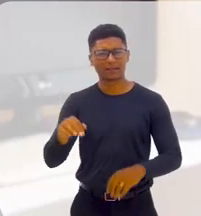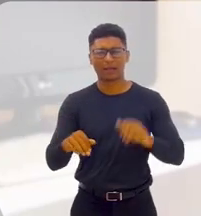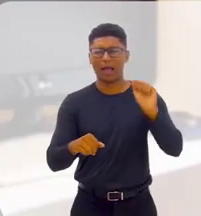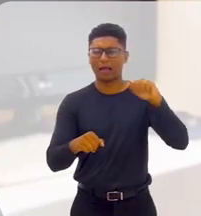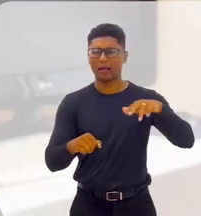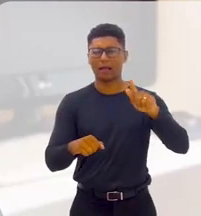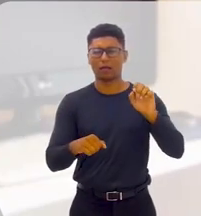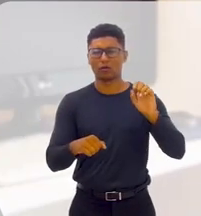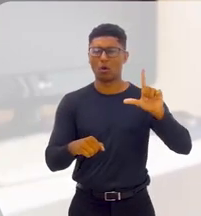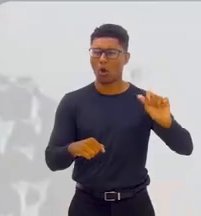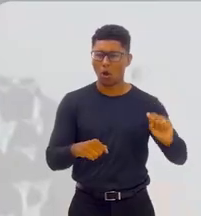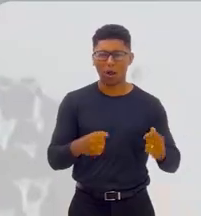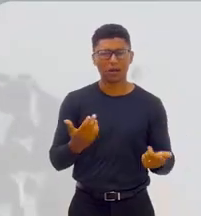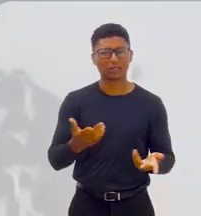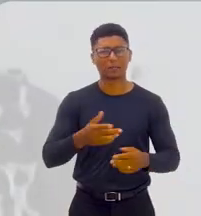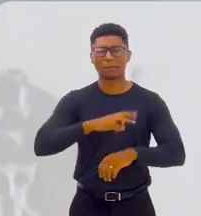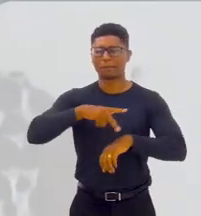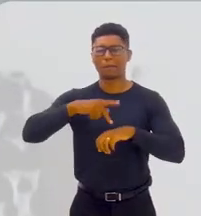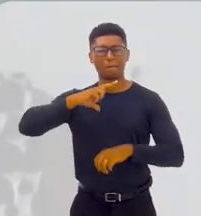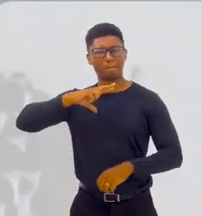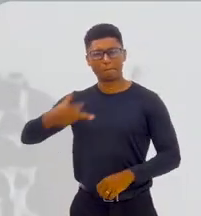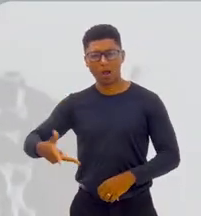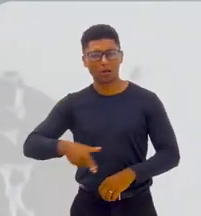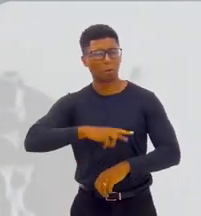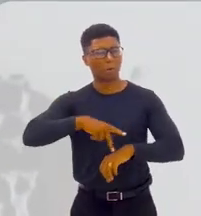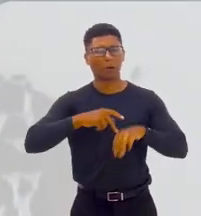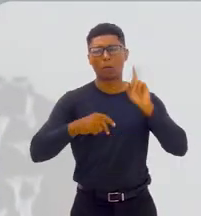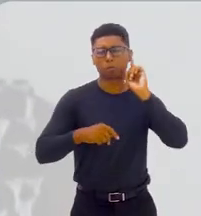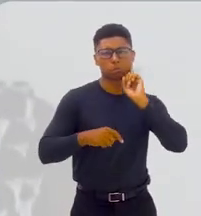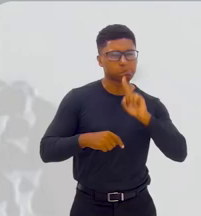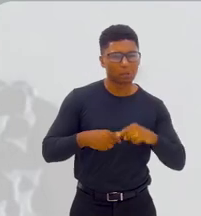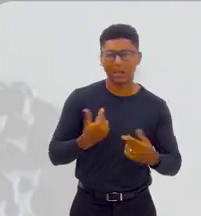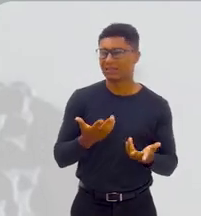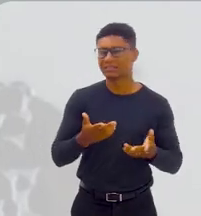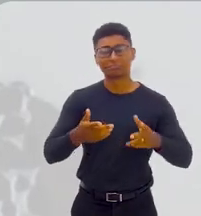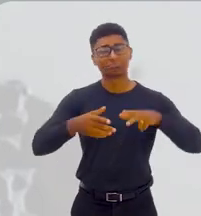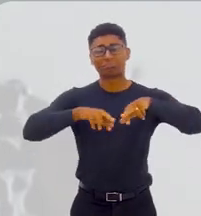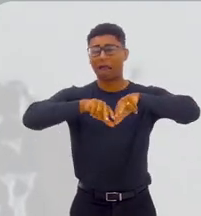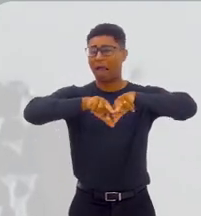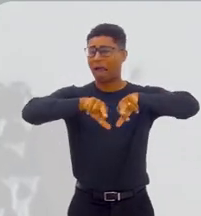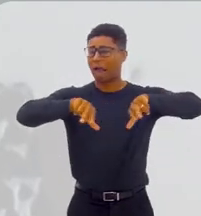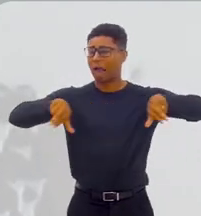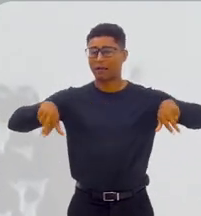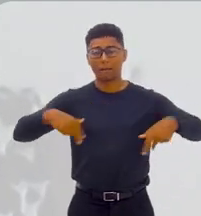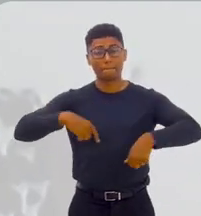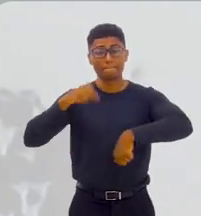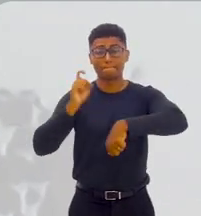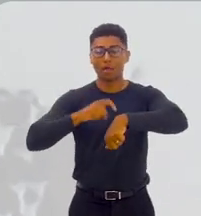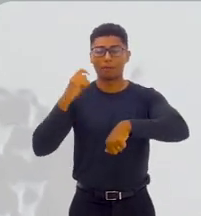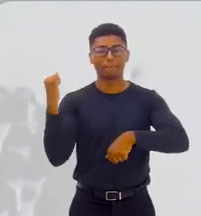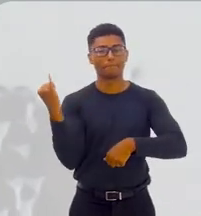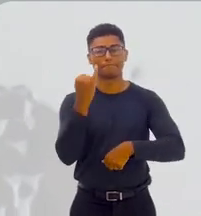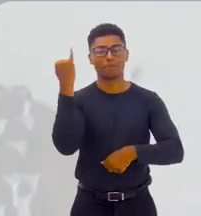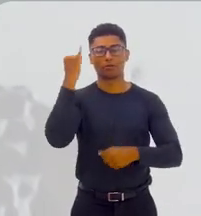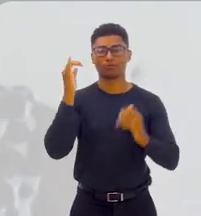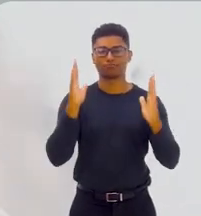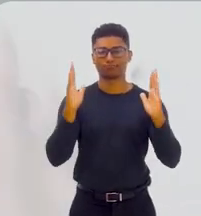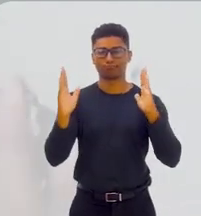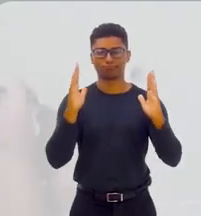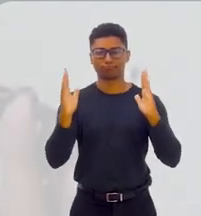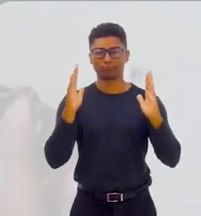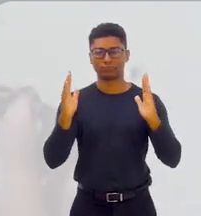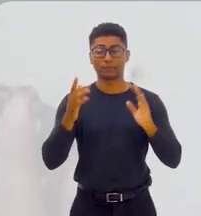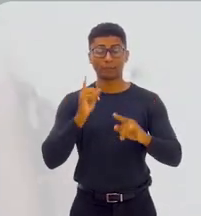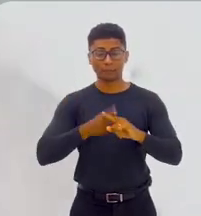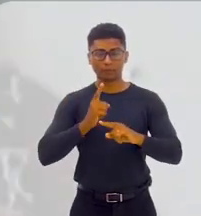França, lógico, brasileiros que estão lá, né? Portugal, Estados Unidos. E foi assim um momento muito importante que eu acho assim que eu saí